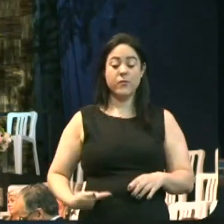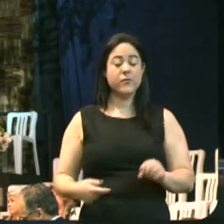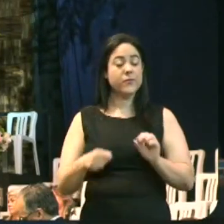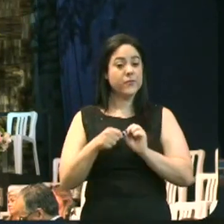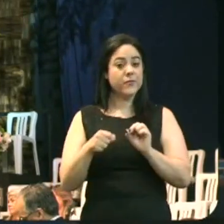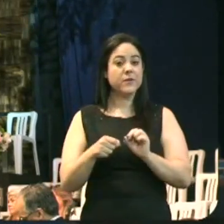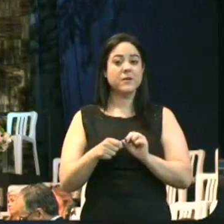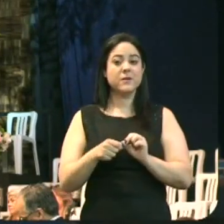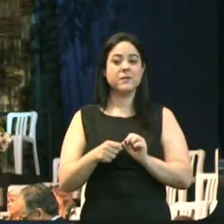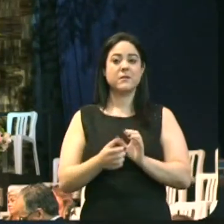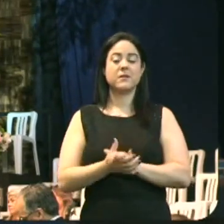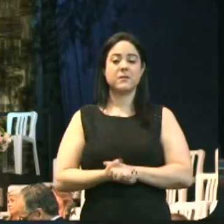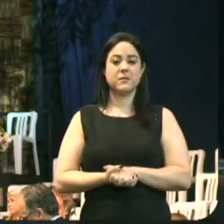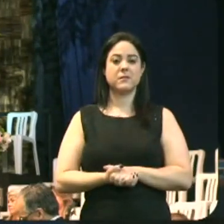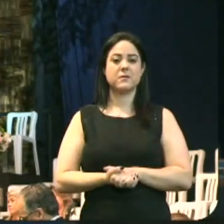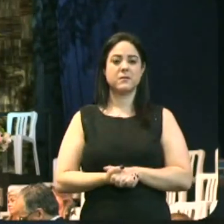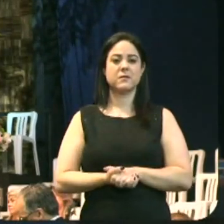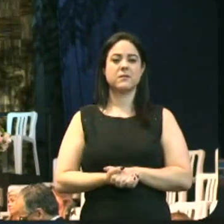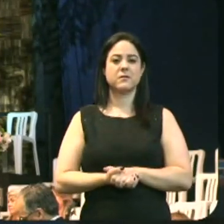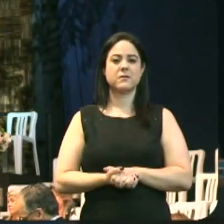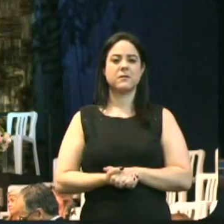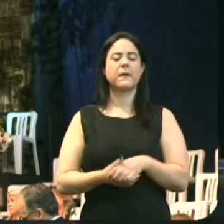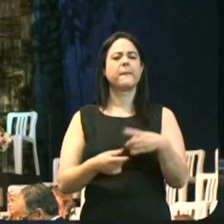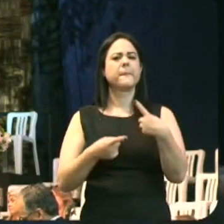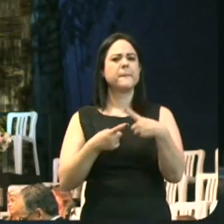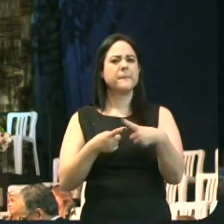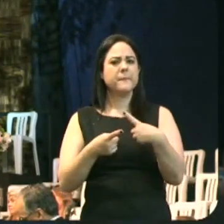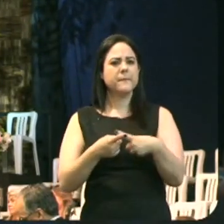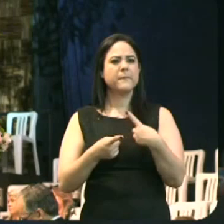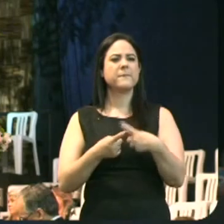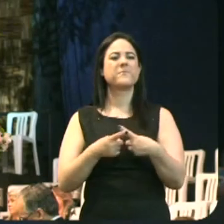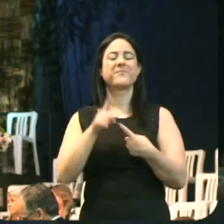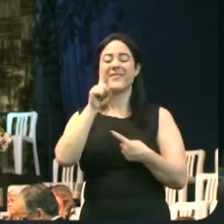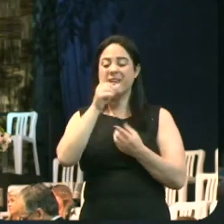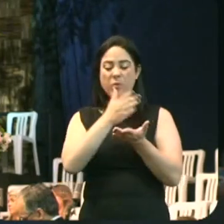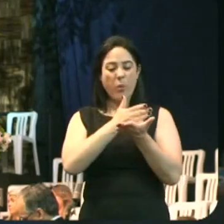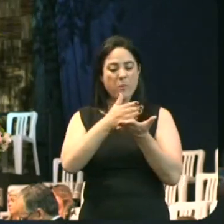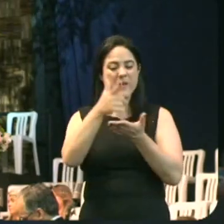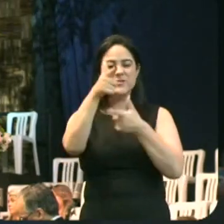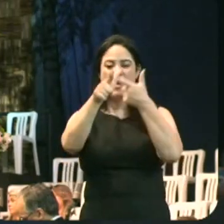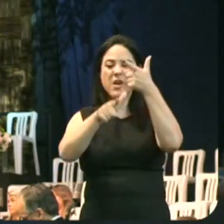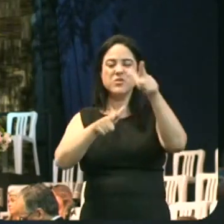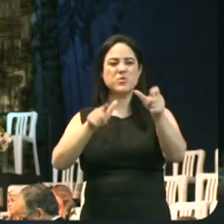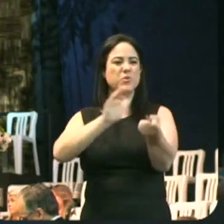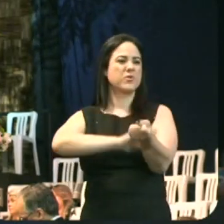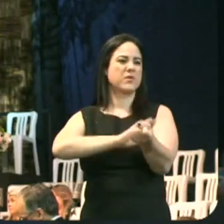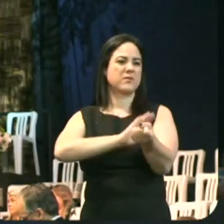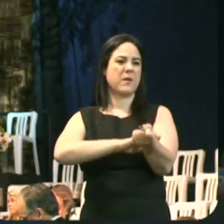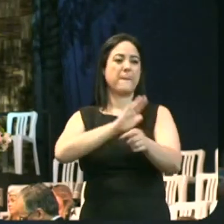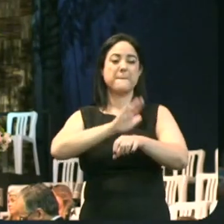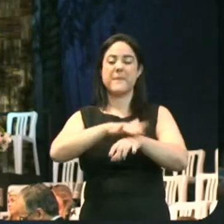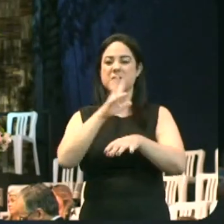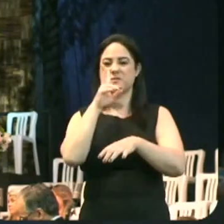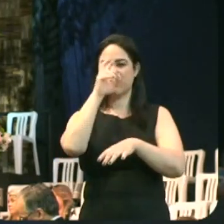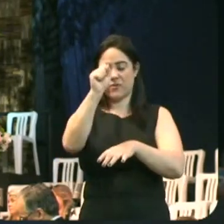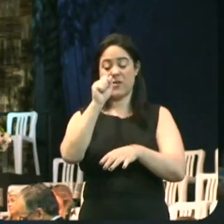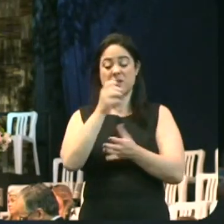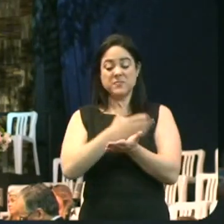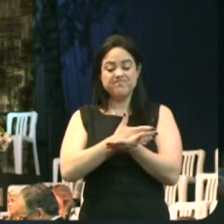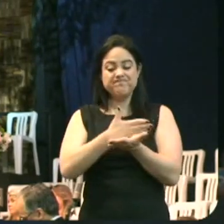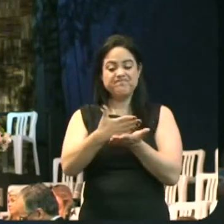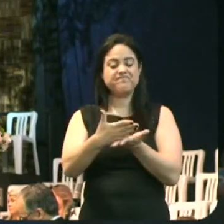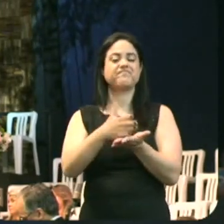fazer. Por quê? Porque é o gatilho de entrada, porque além de ser gatilho